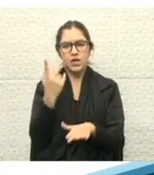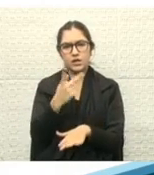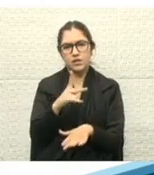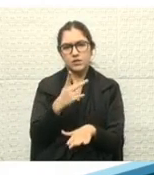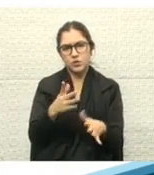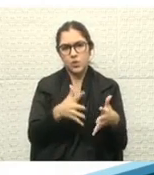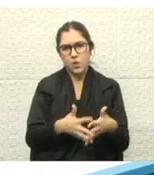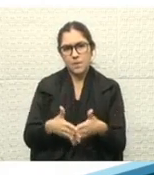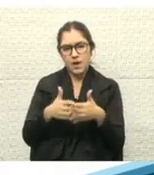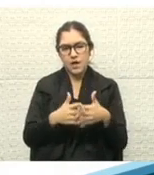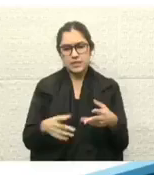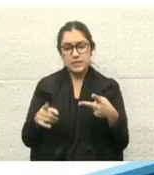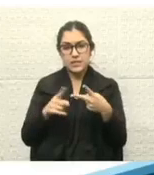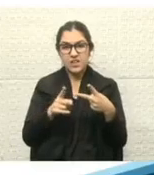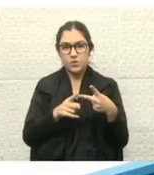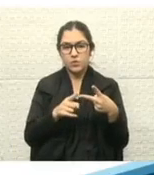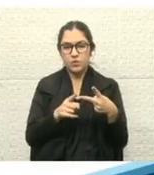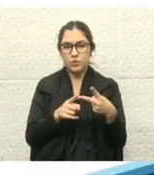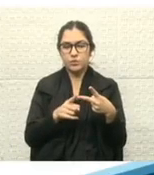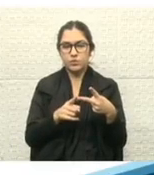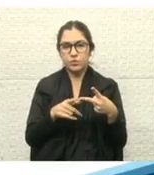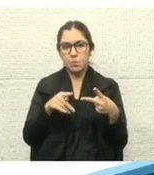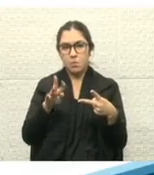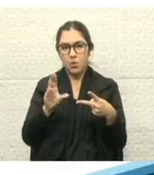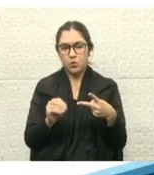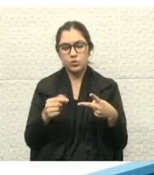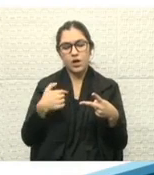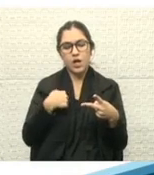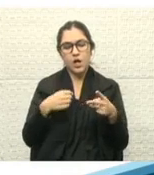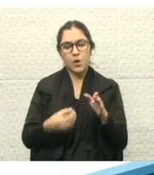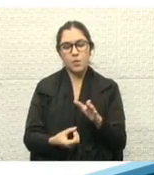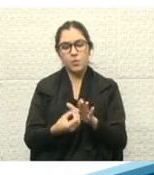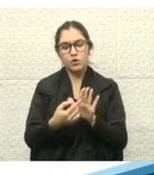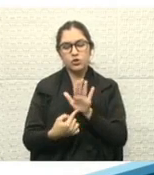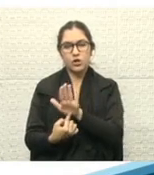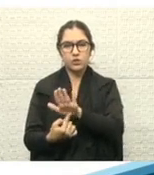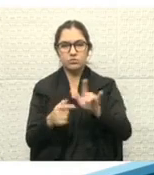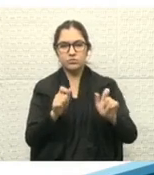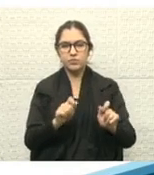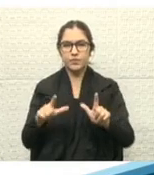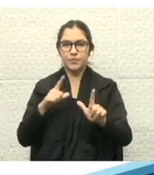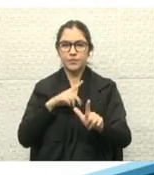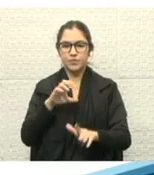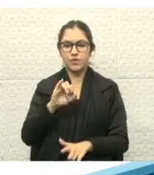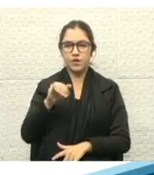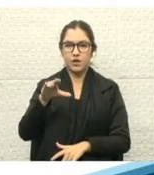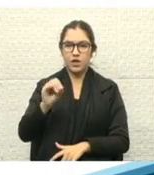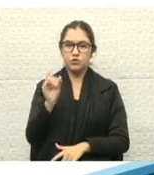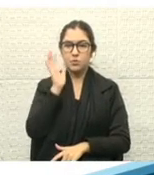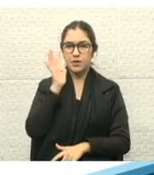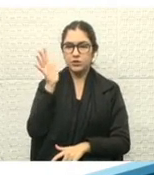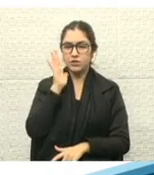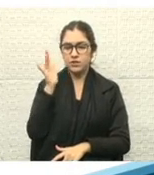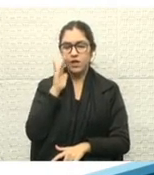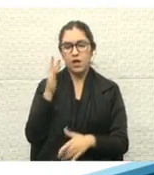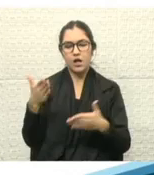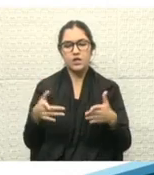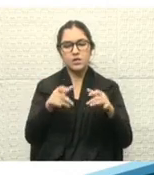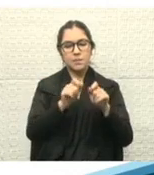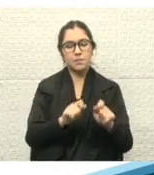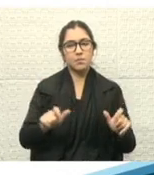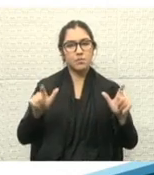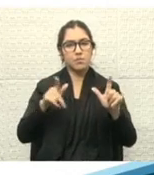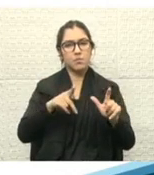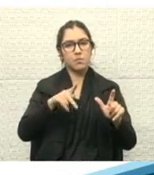número complexo, a segunda coordenada do ponto, eu projeto o ponto sobre o eixo imaginário e essa